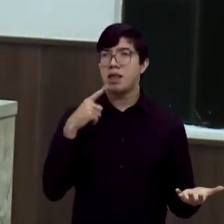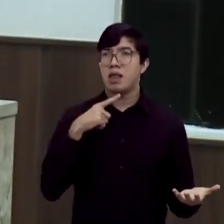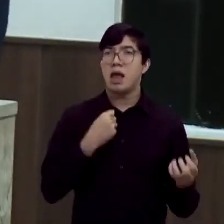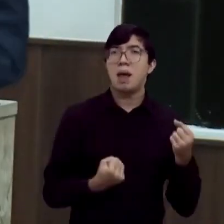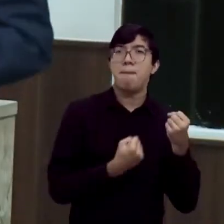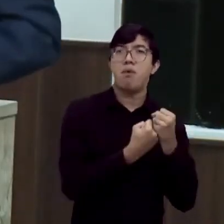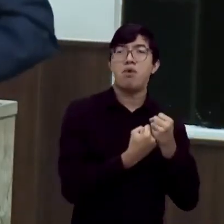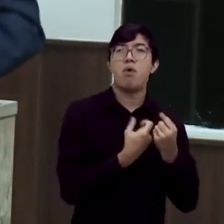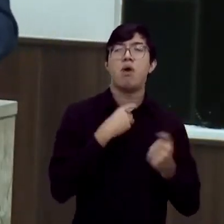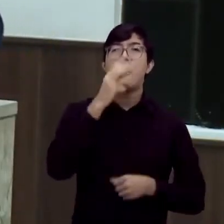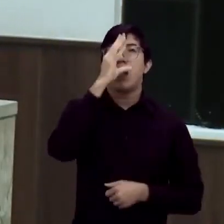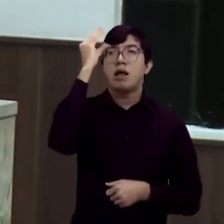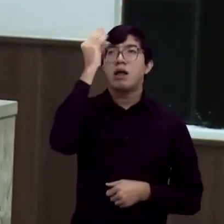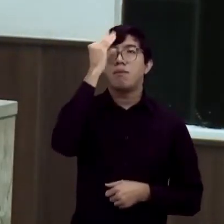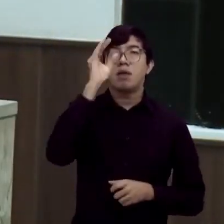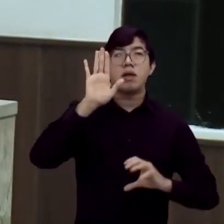República.